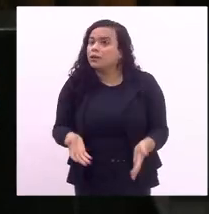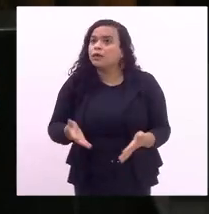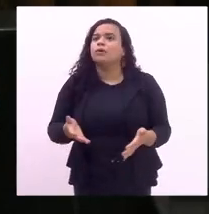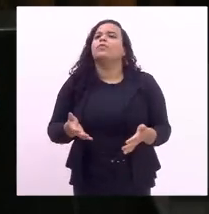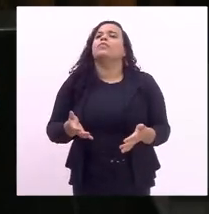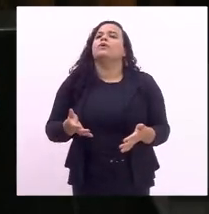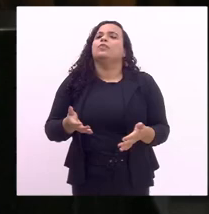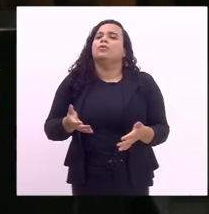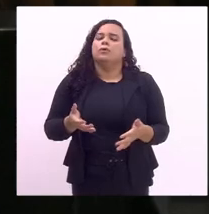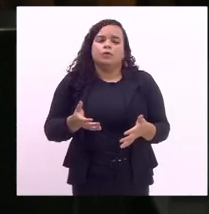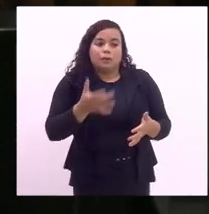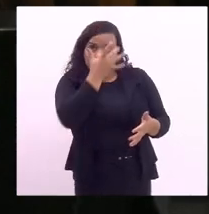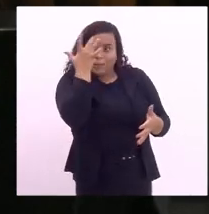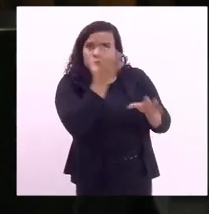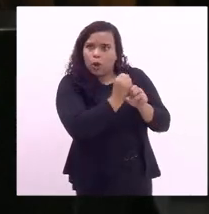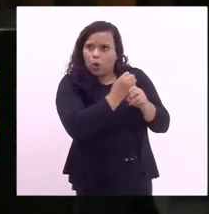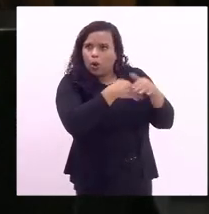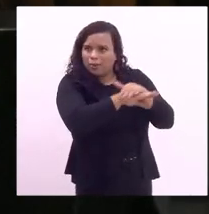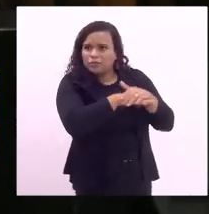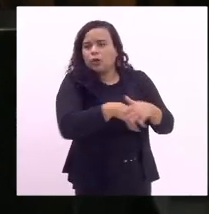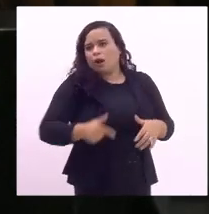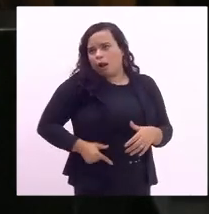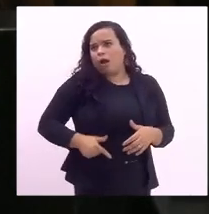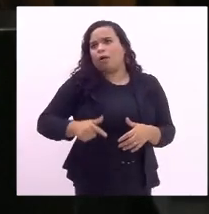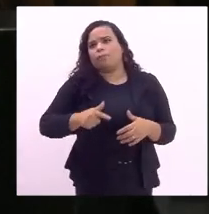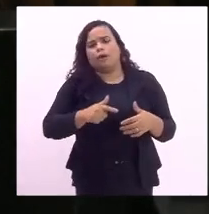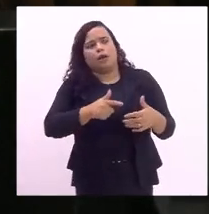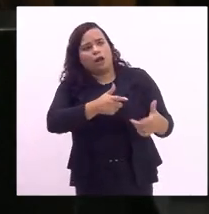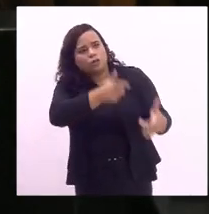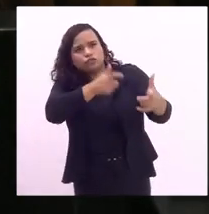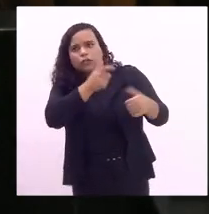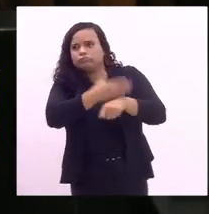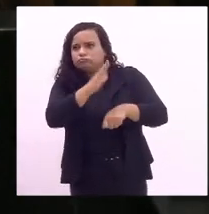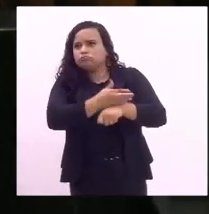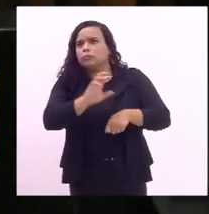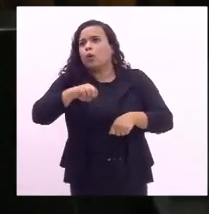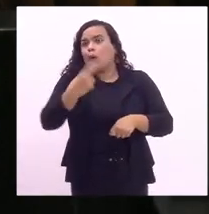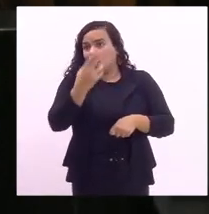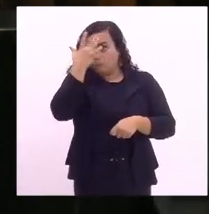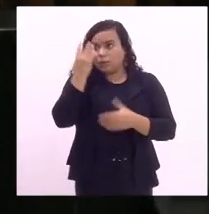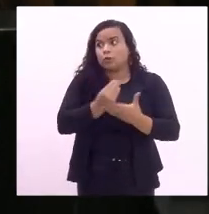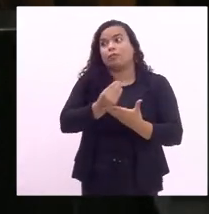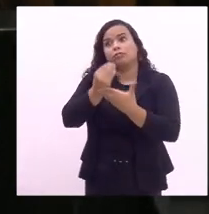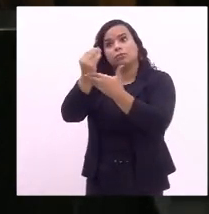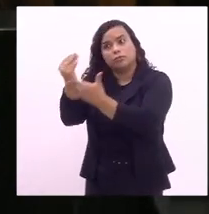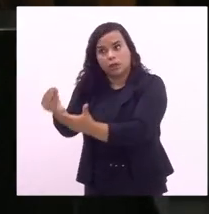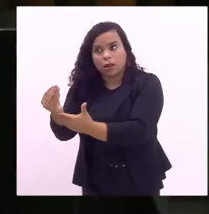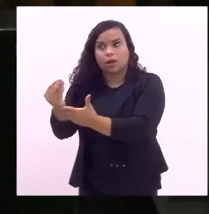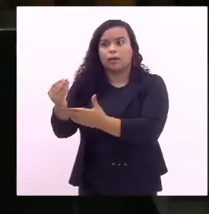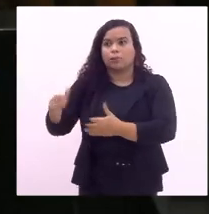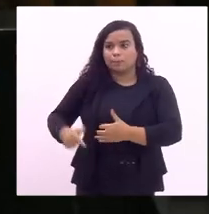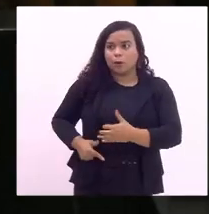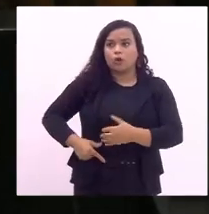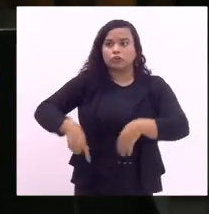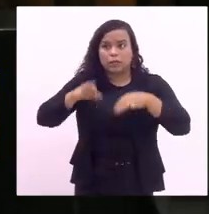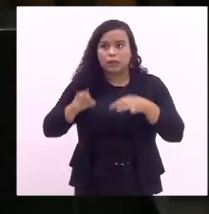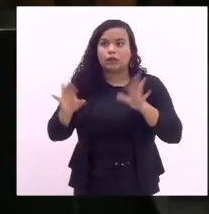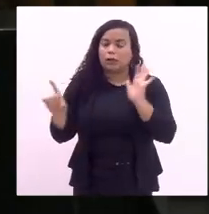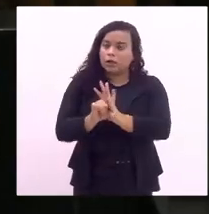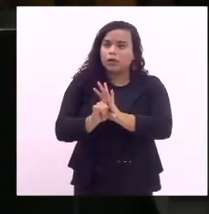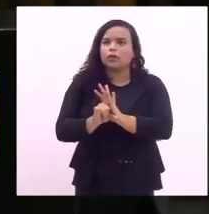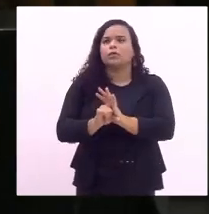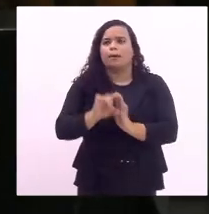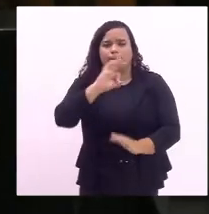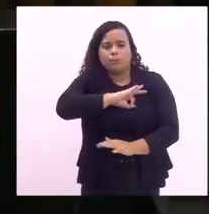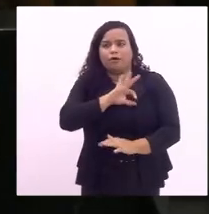ver com colecionador, atirador ou aqueles que têm o seu porte pela Polícia Federal. Então, deputado, eu acho importante, quando a gente